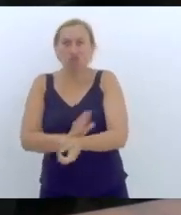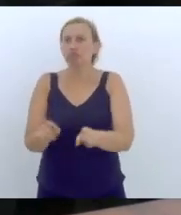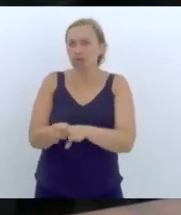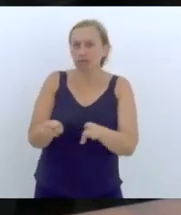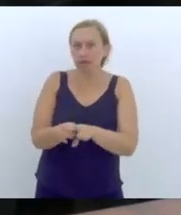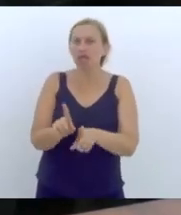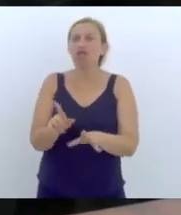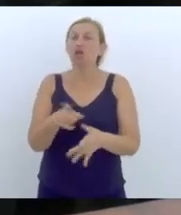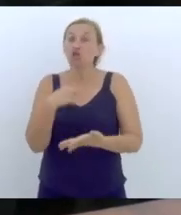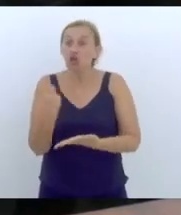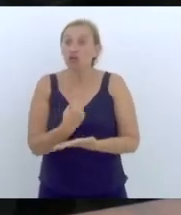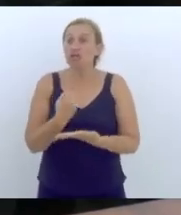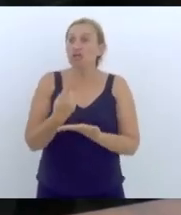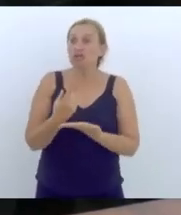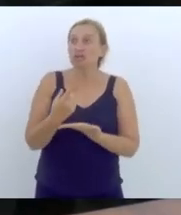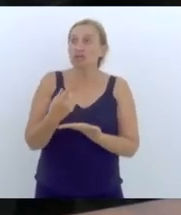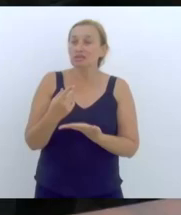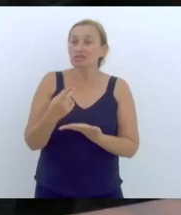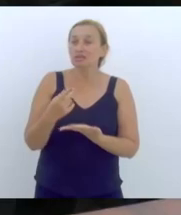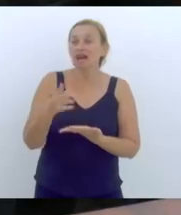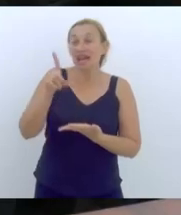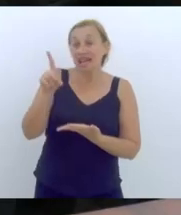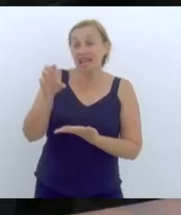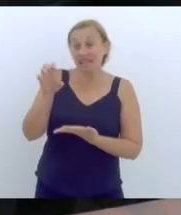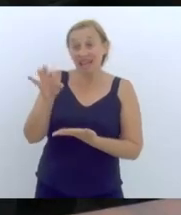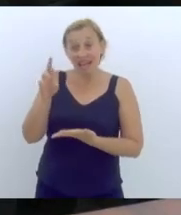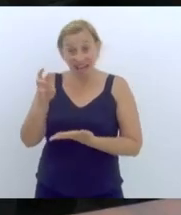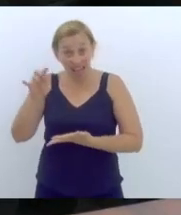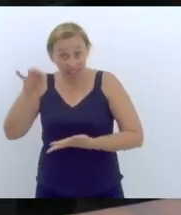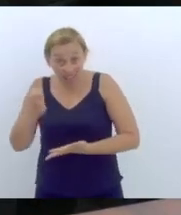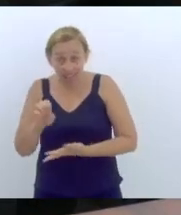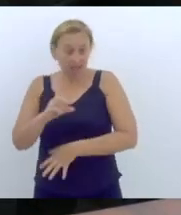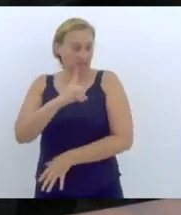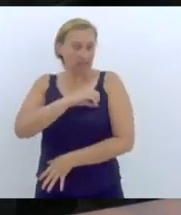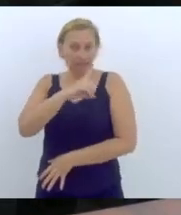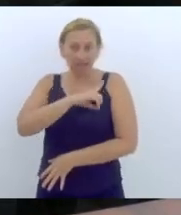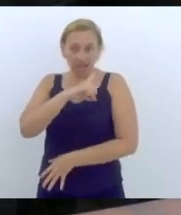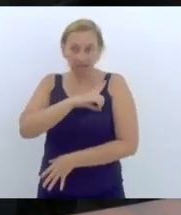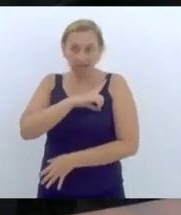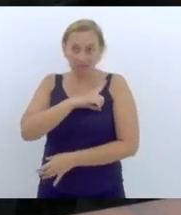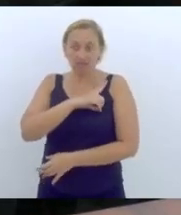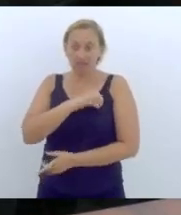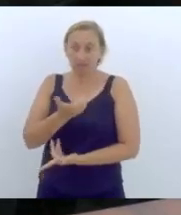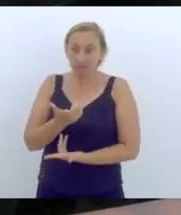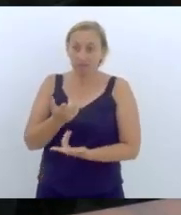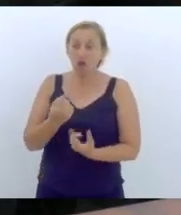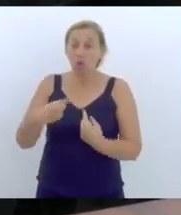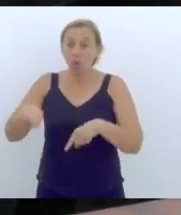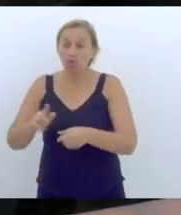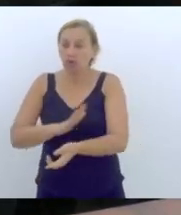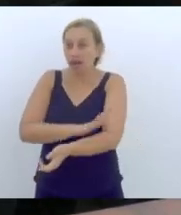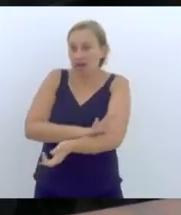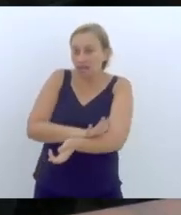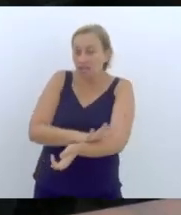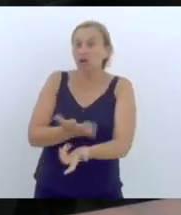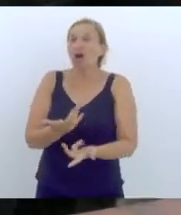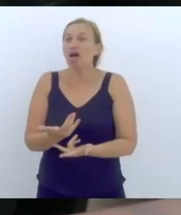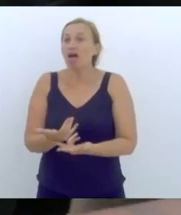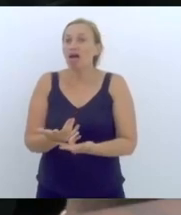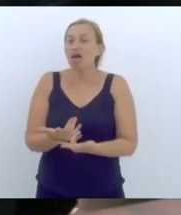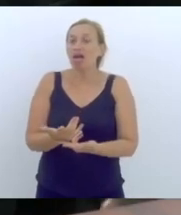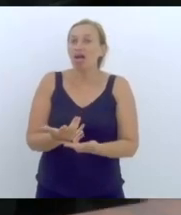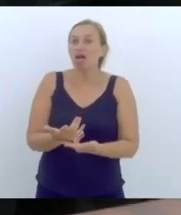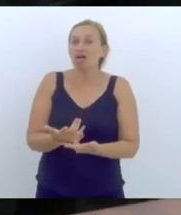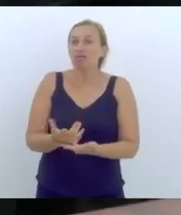nós trouxemos a DECRAD, que é a delegacia que combate esses atos, o Ministério Público, a Defensoria